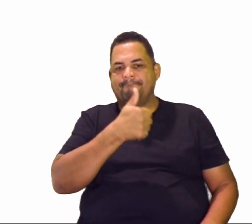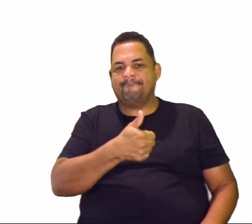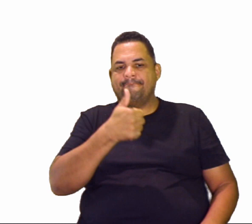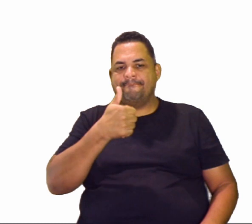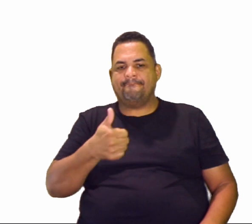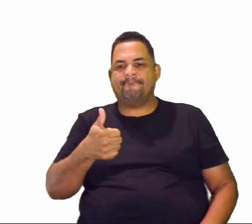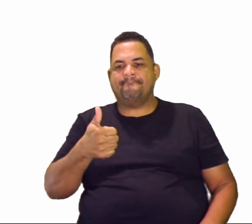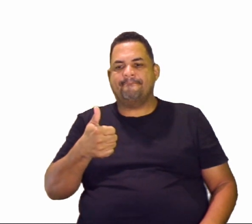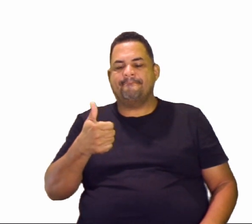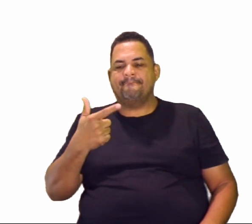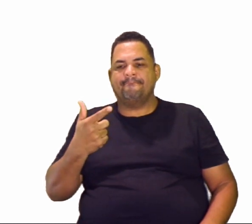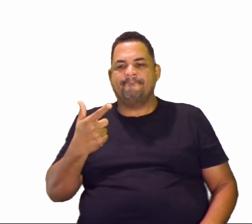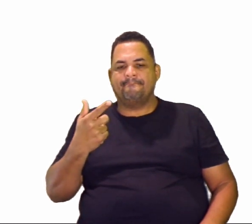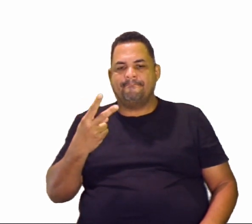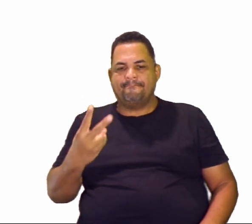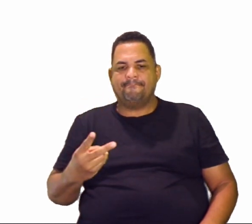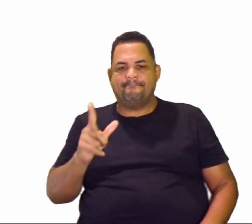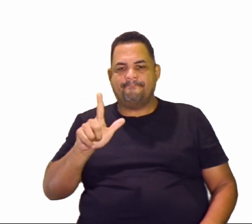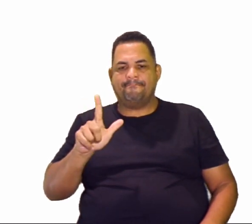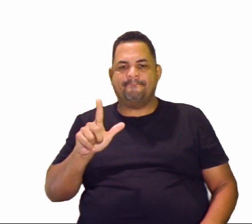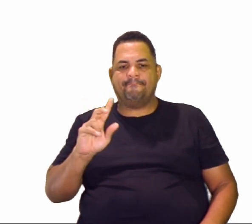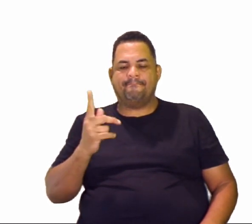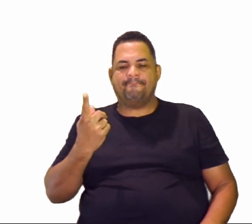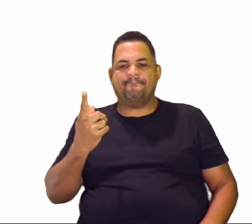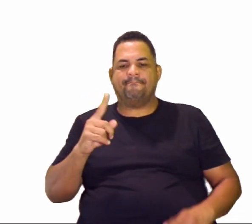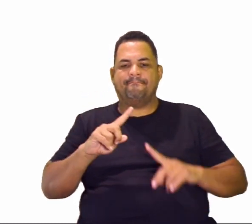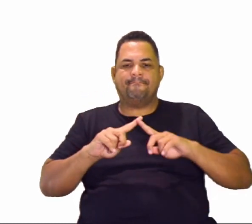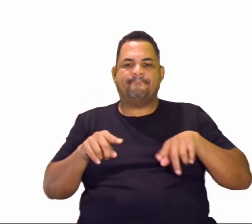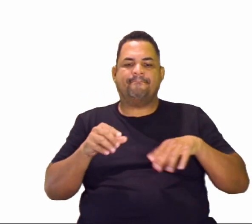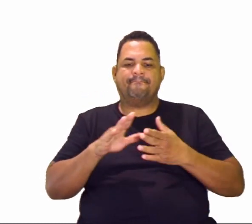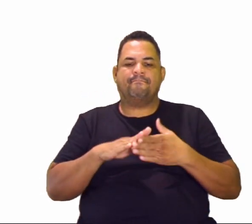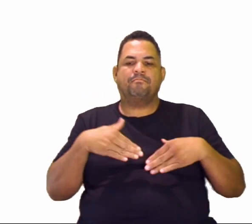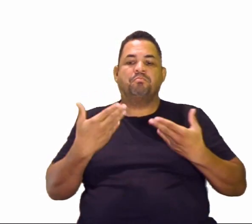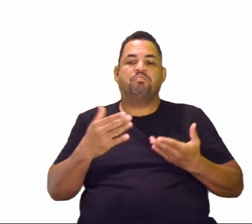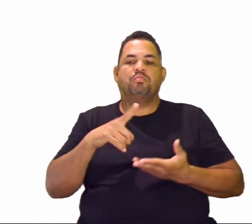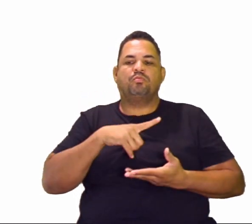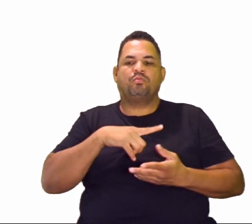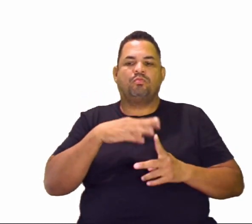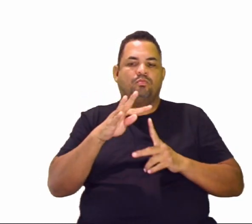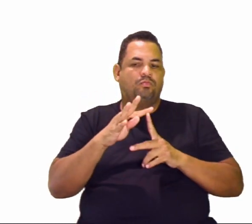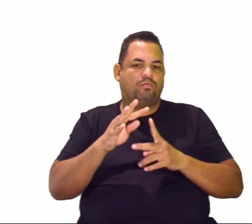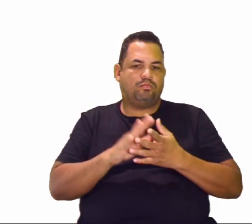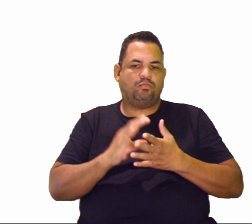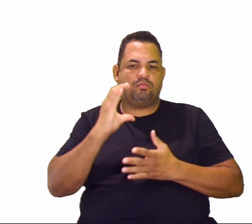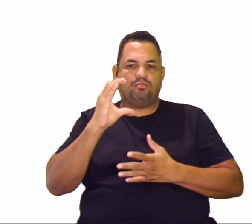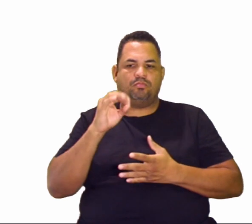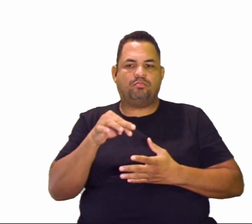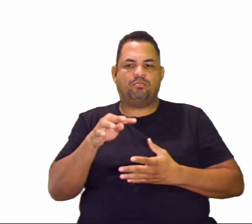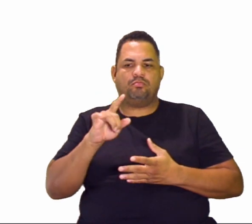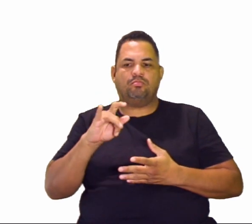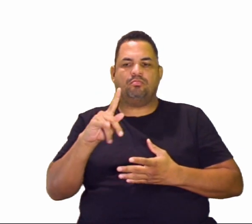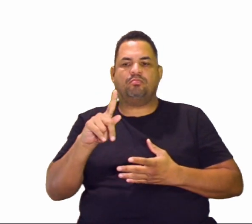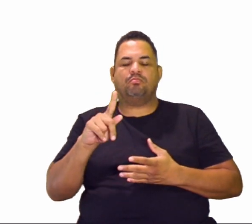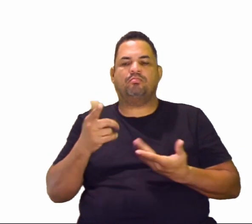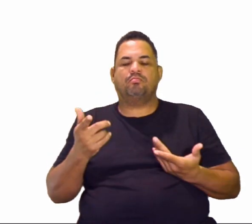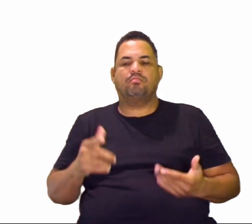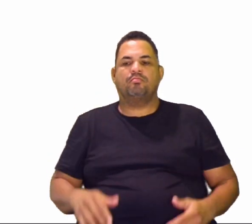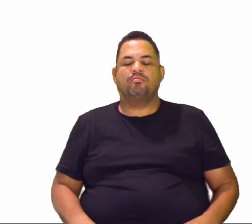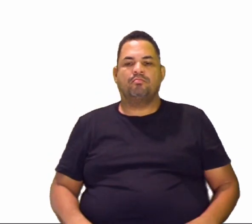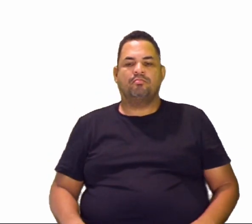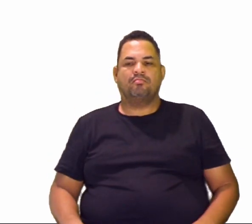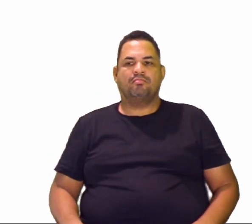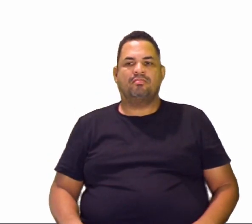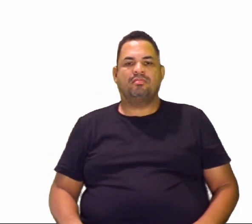112 litros de H2, porém nas CNTP. Isso é bom para lembrar, meu caro